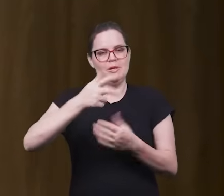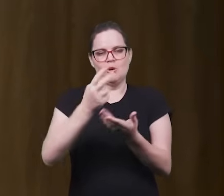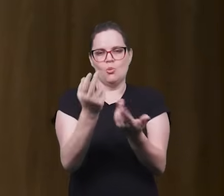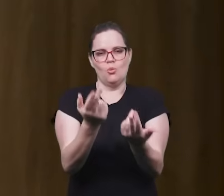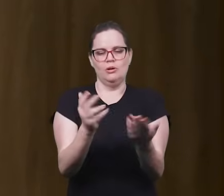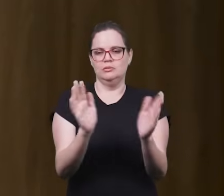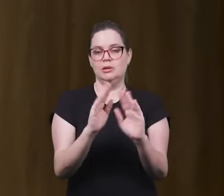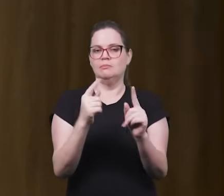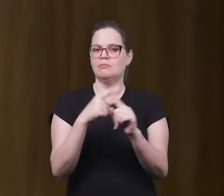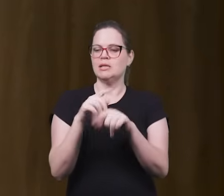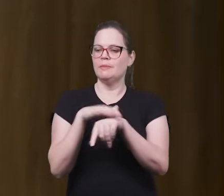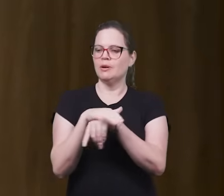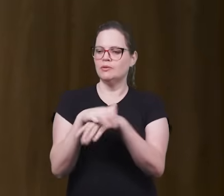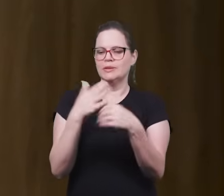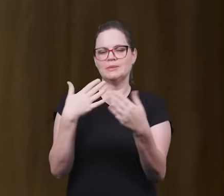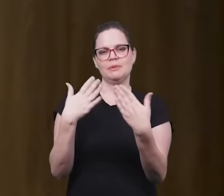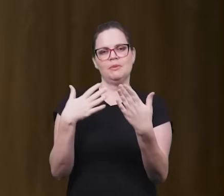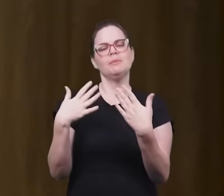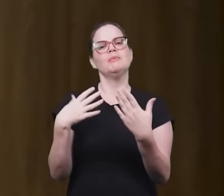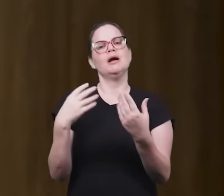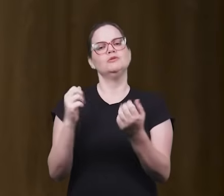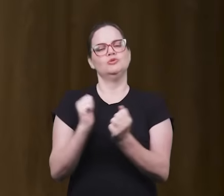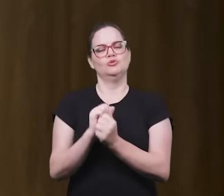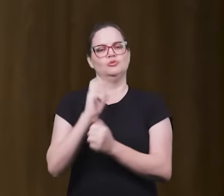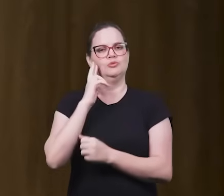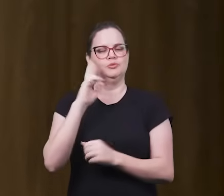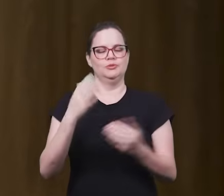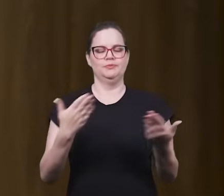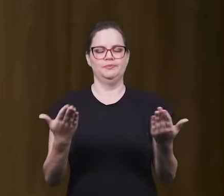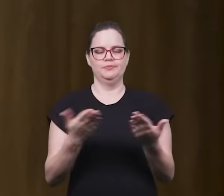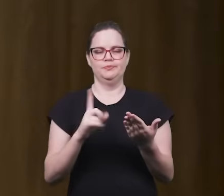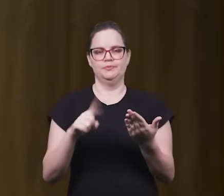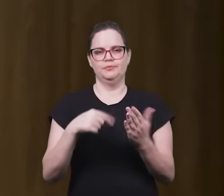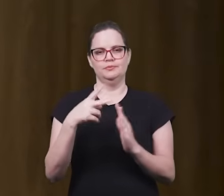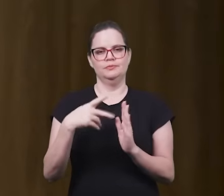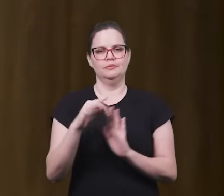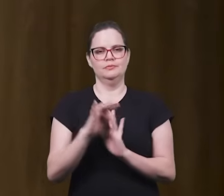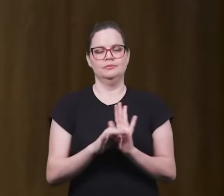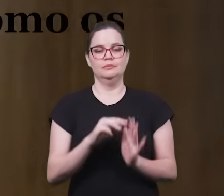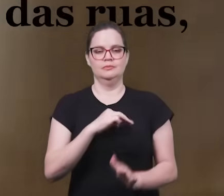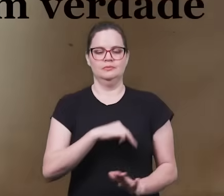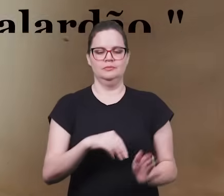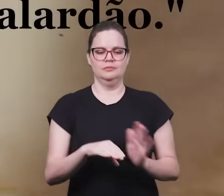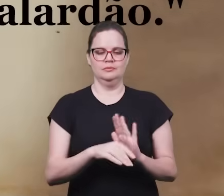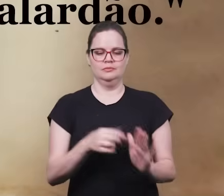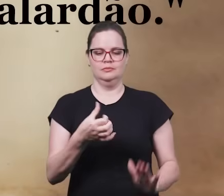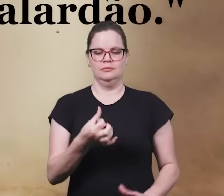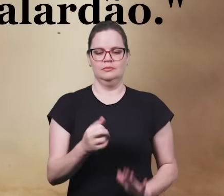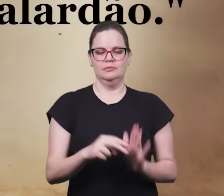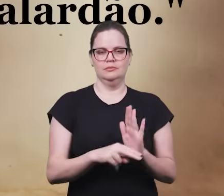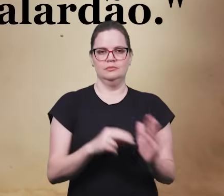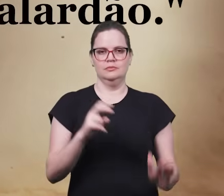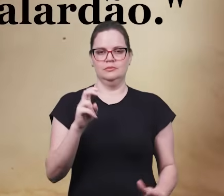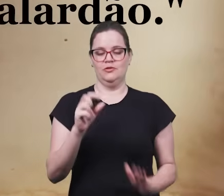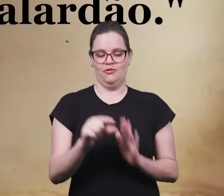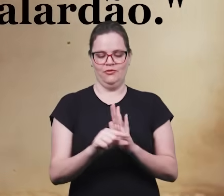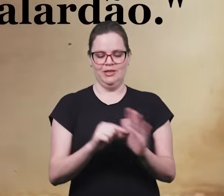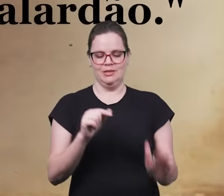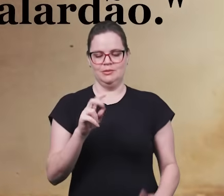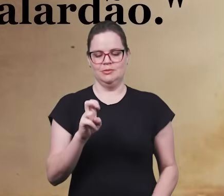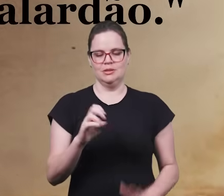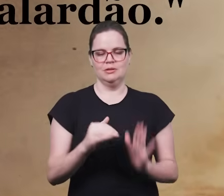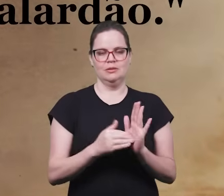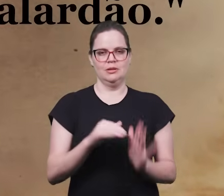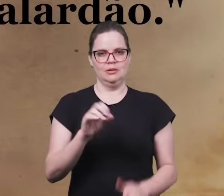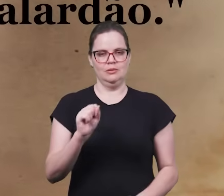para o nosso trabalho aqui hoje está em Mateus 6, de 5 a 8. Nós vamos ler os dois